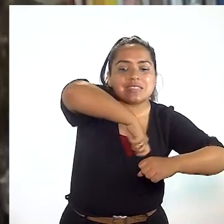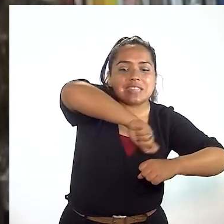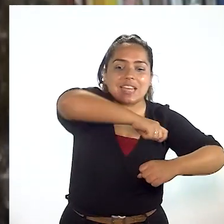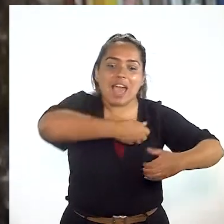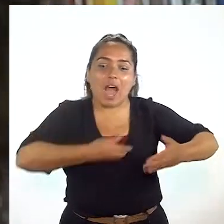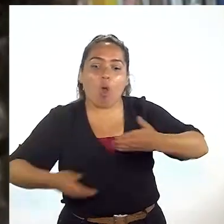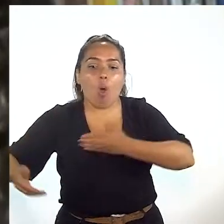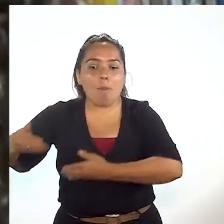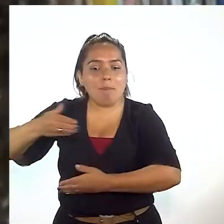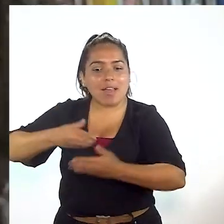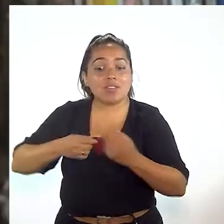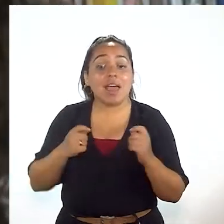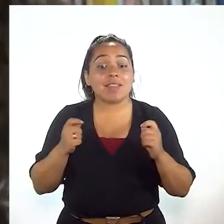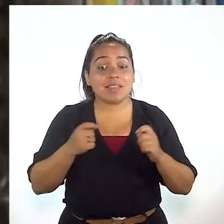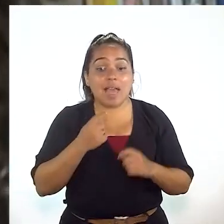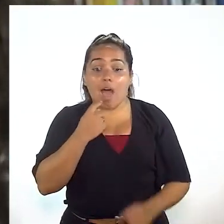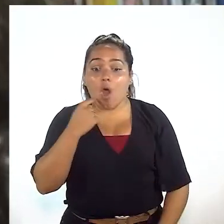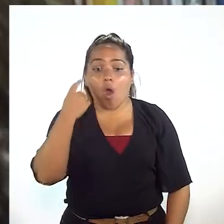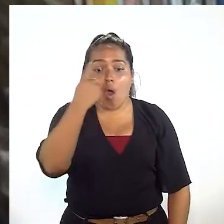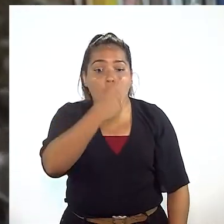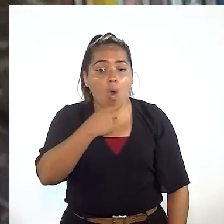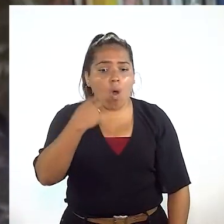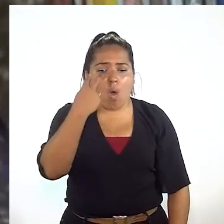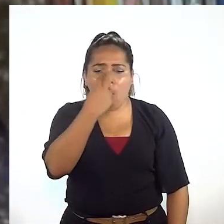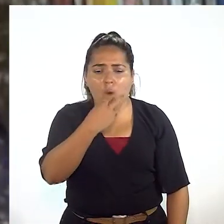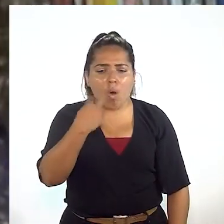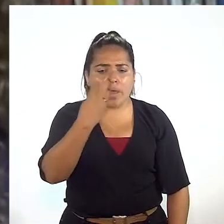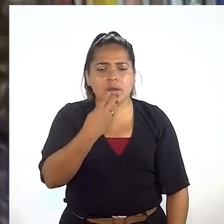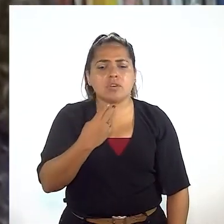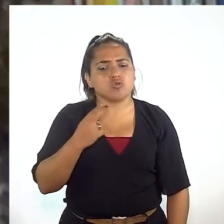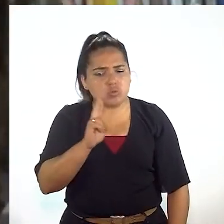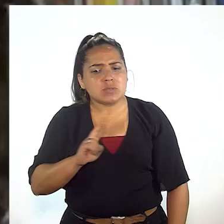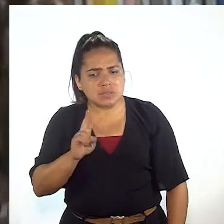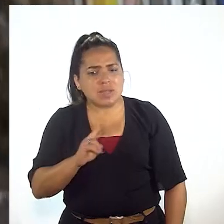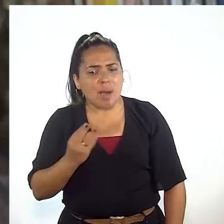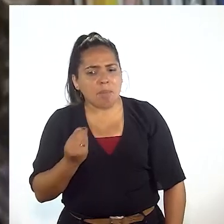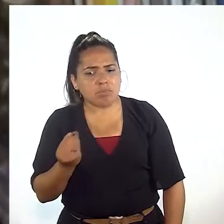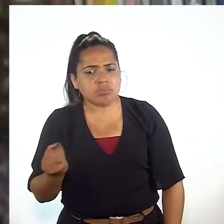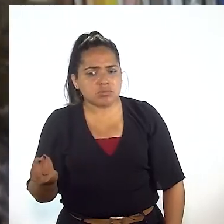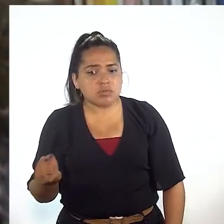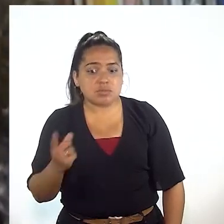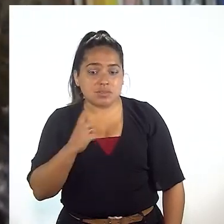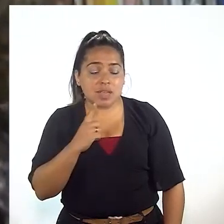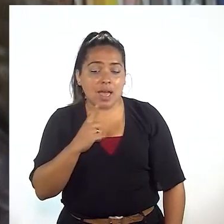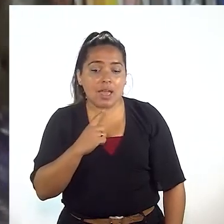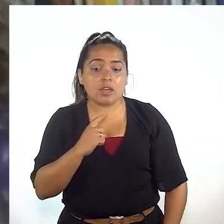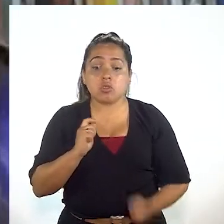ter, por exemplo, cozinhas compartilháveis, que elas podem usar por hora o serviço, não precisa de ficar